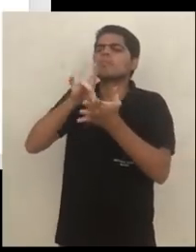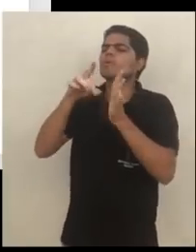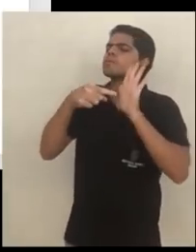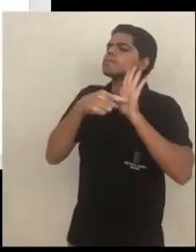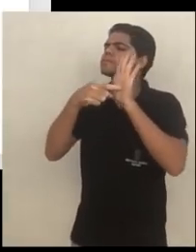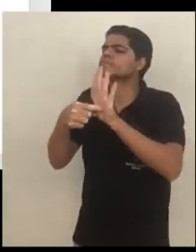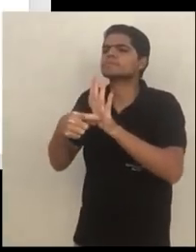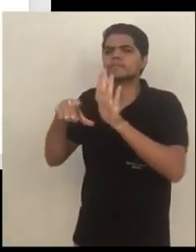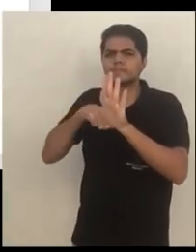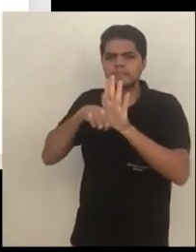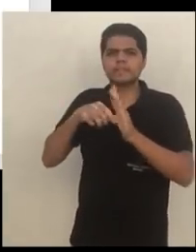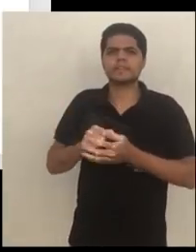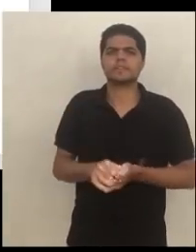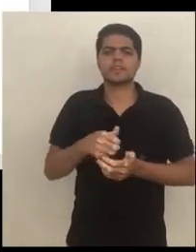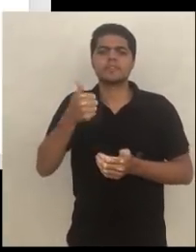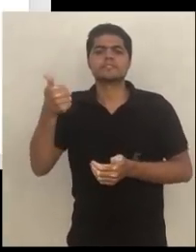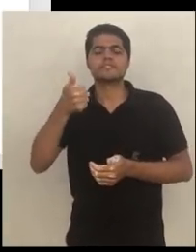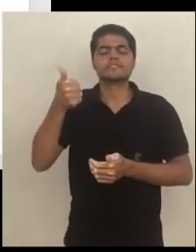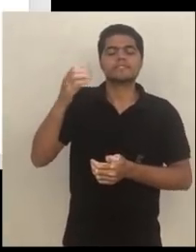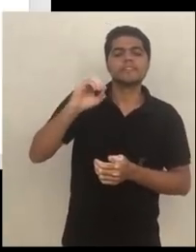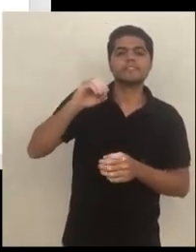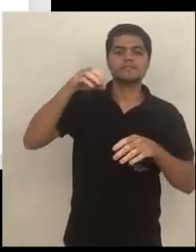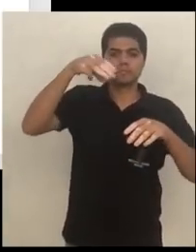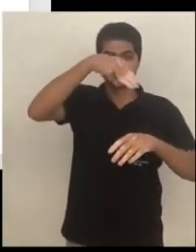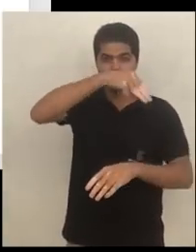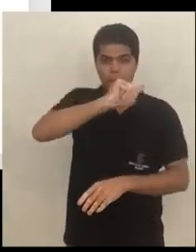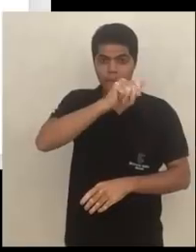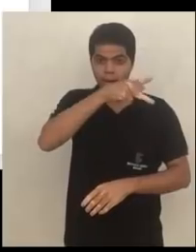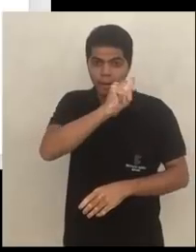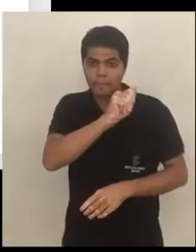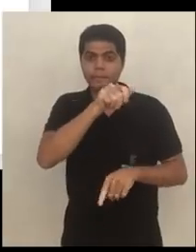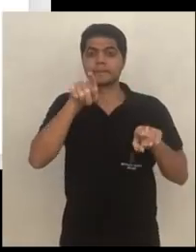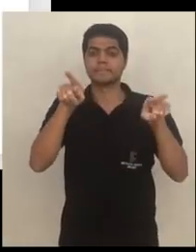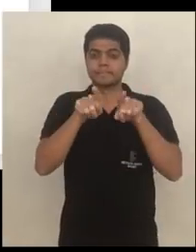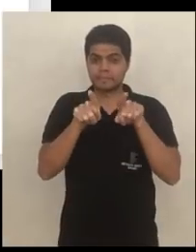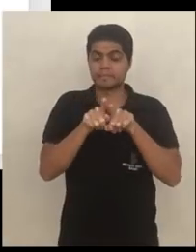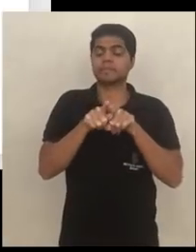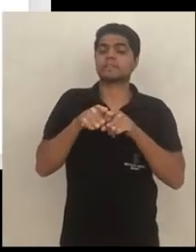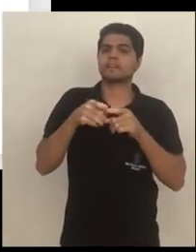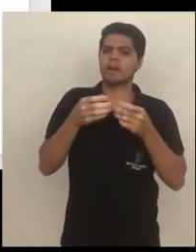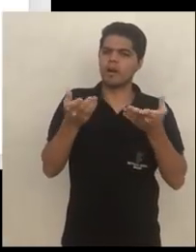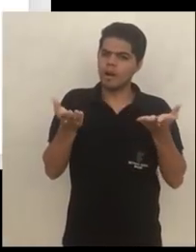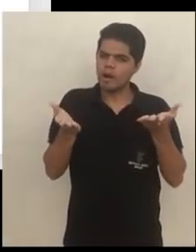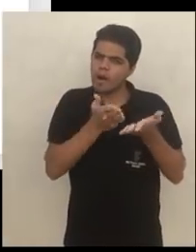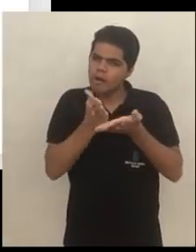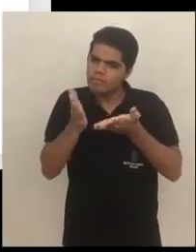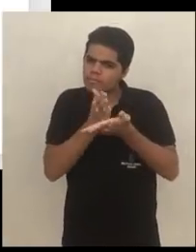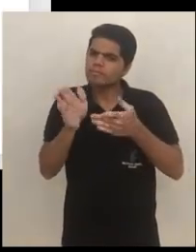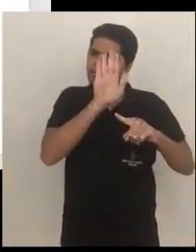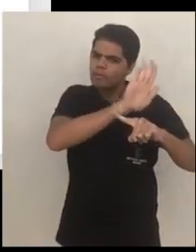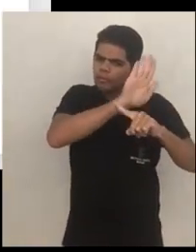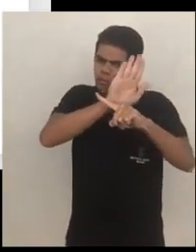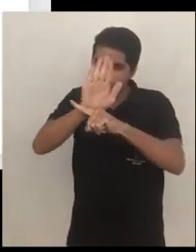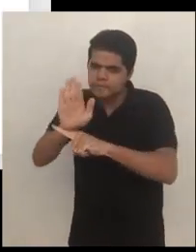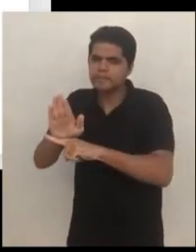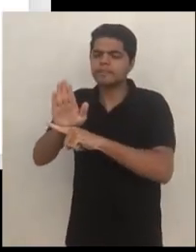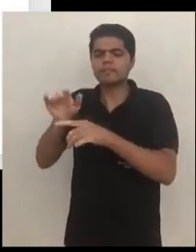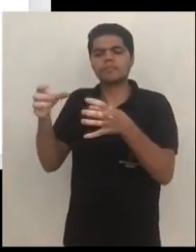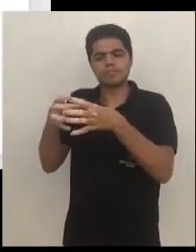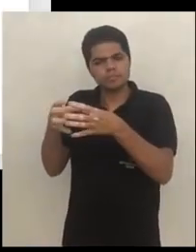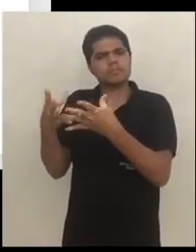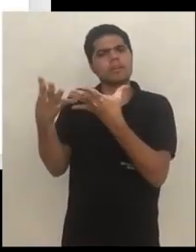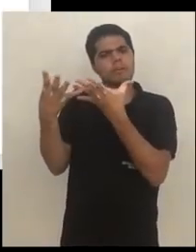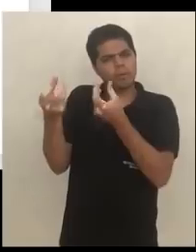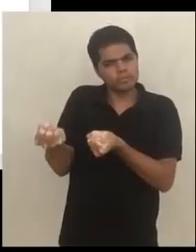agora a minuta 110 do mapa e demos algumas contribuições que a gente achou que a Comissão de Produção Orgânica achou